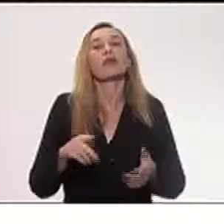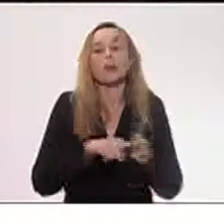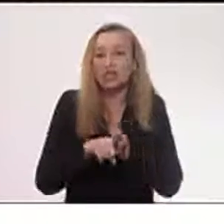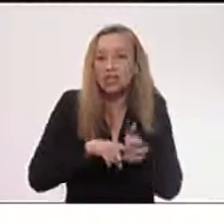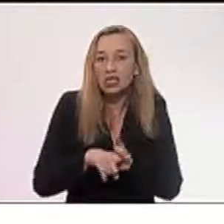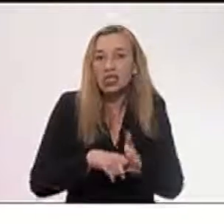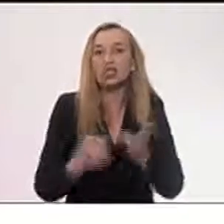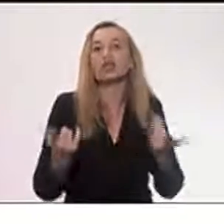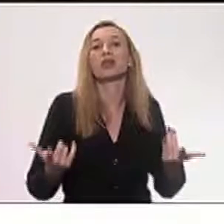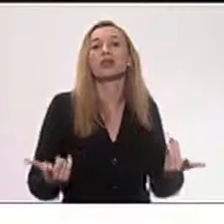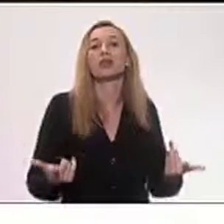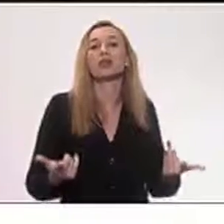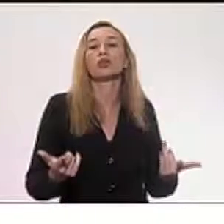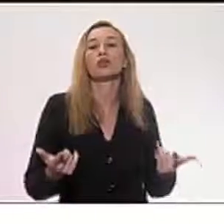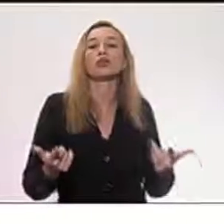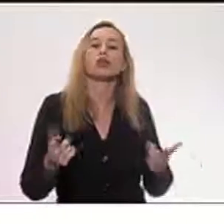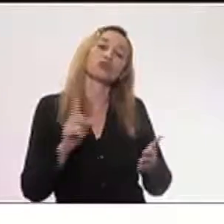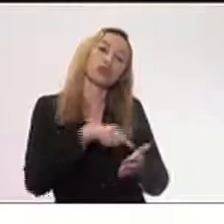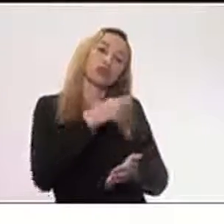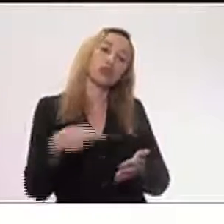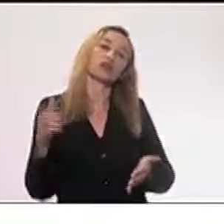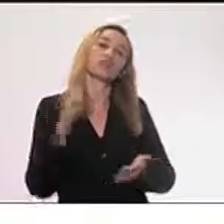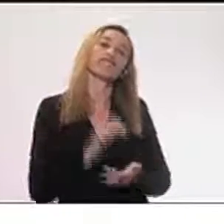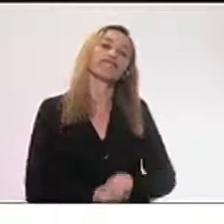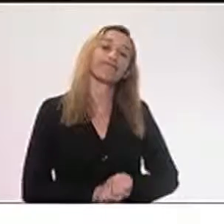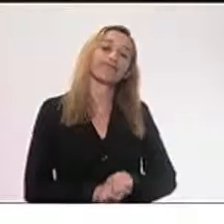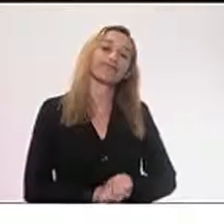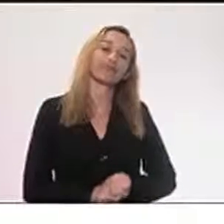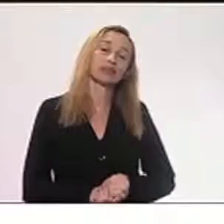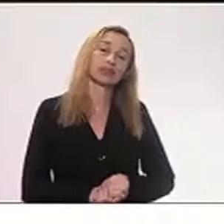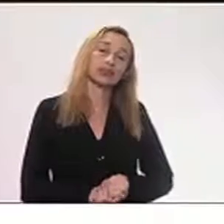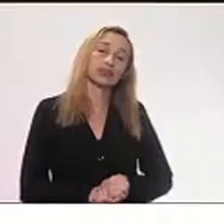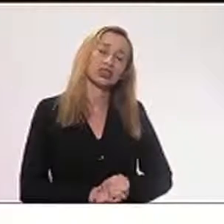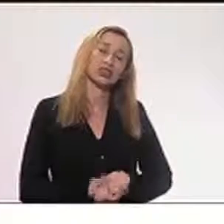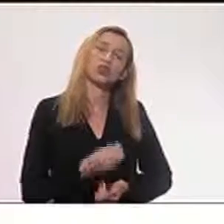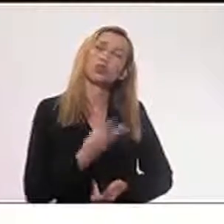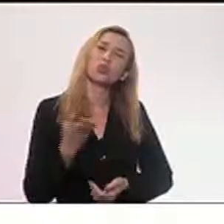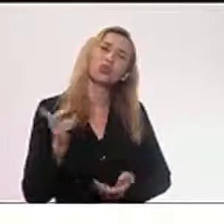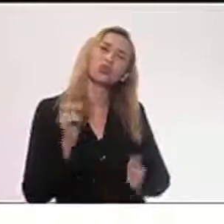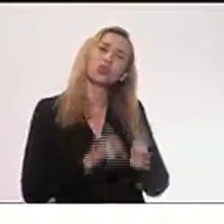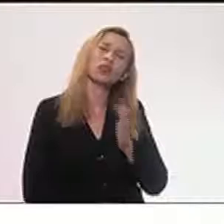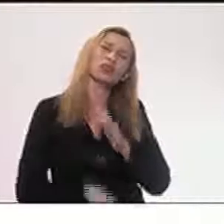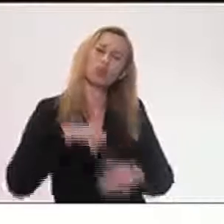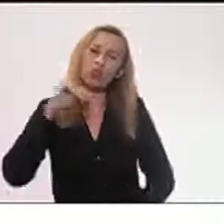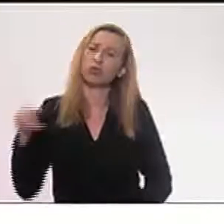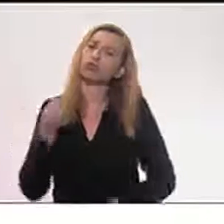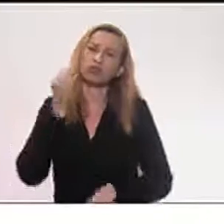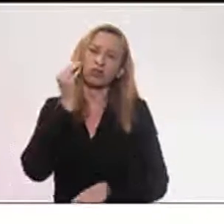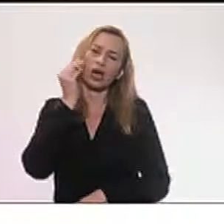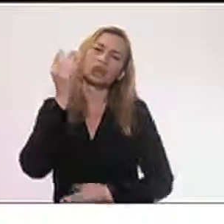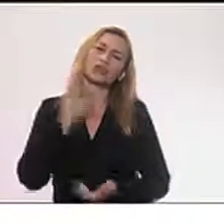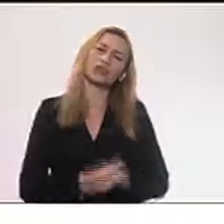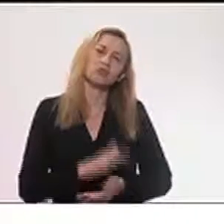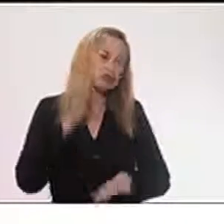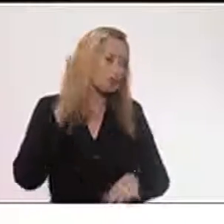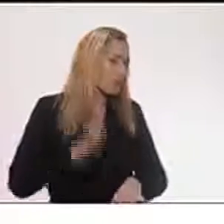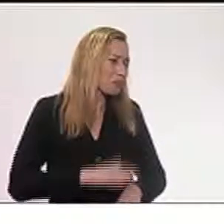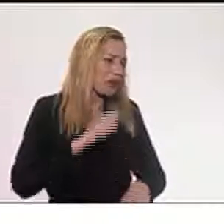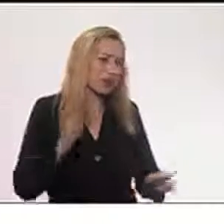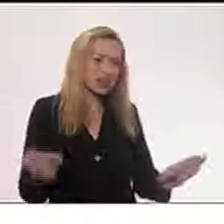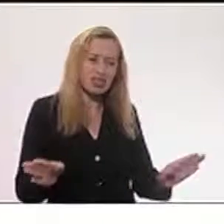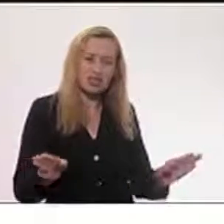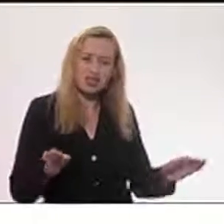pesquisa, de fomento à pesquisa, sendo cortadas. Ora, quanto menos oportunidades, quanto mais